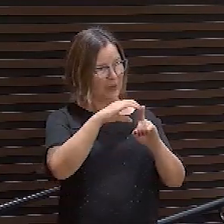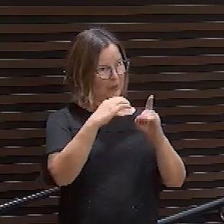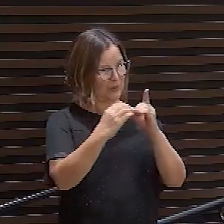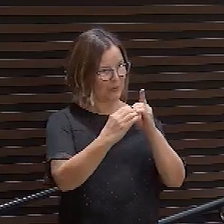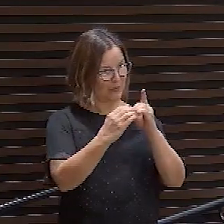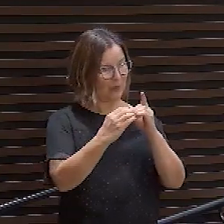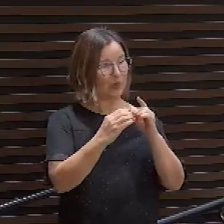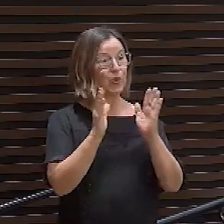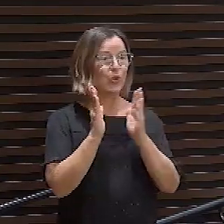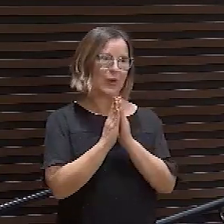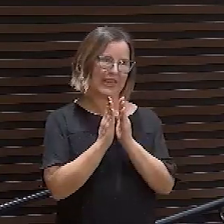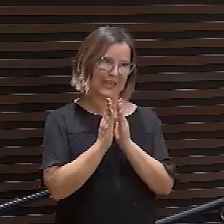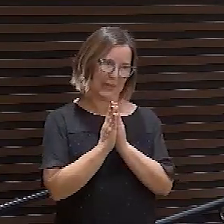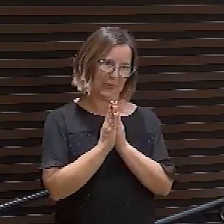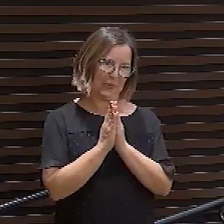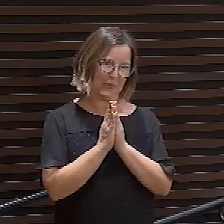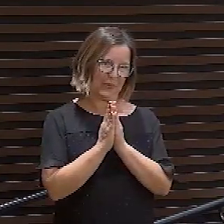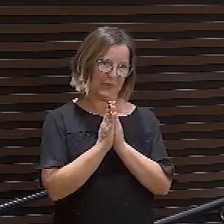oração.